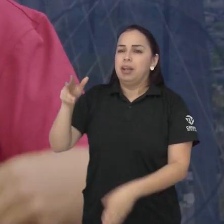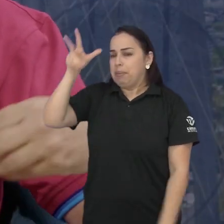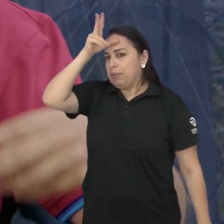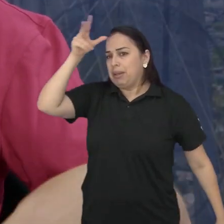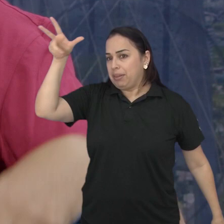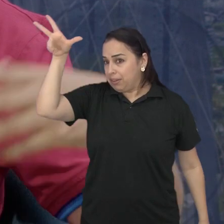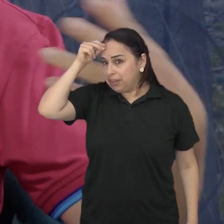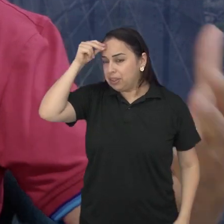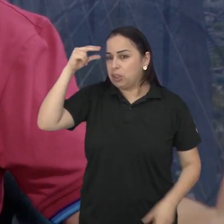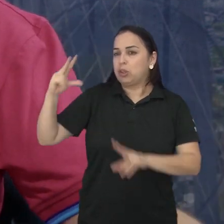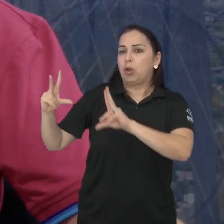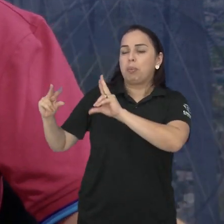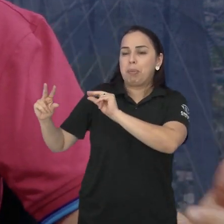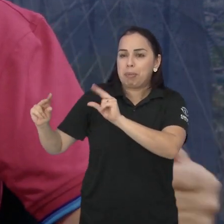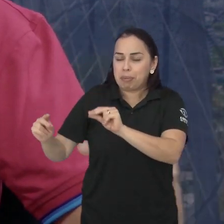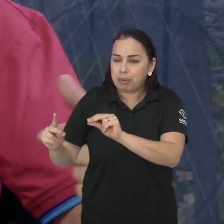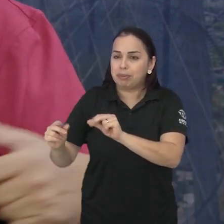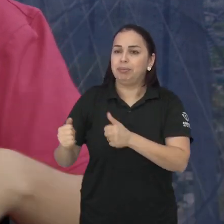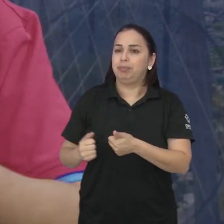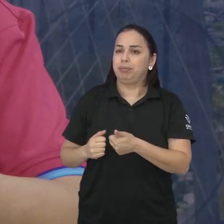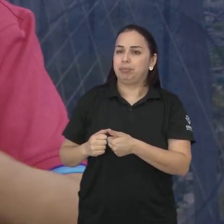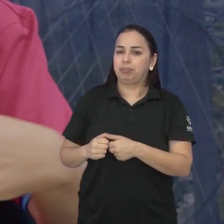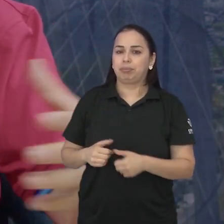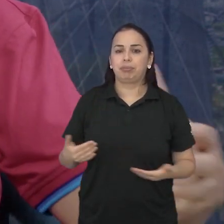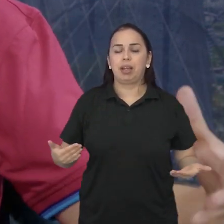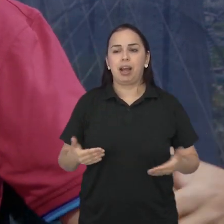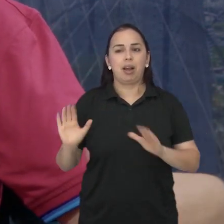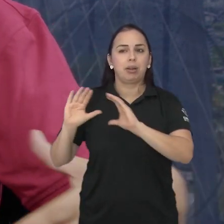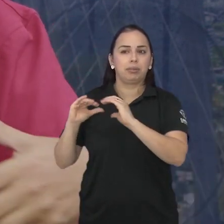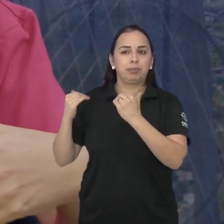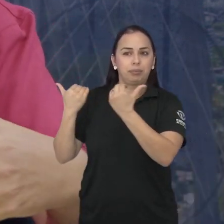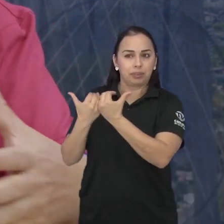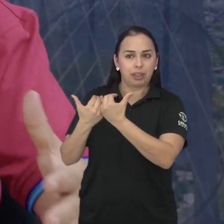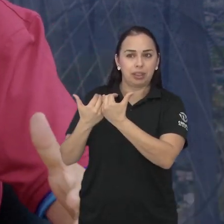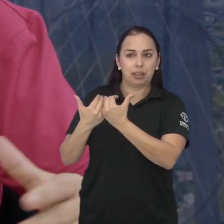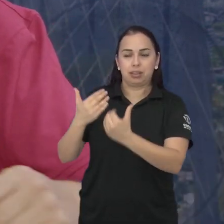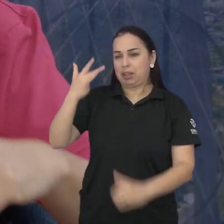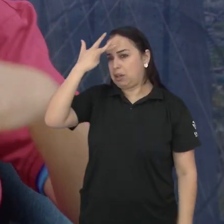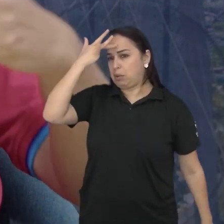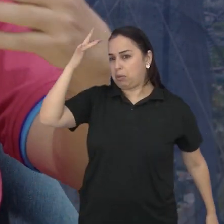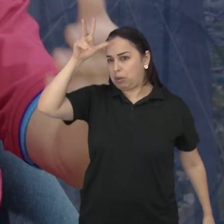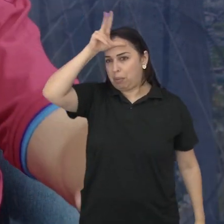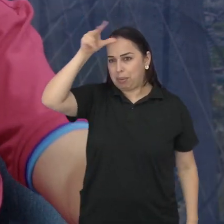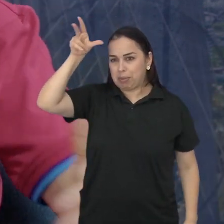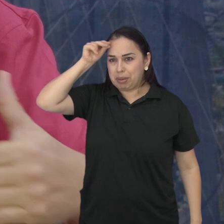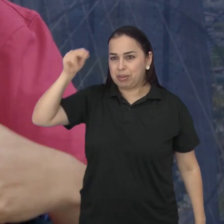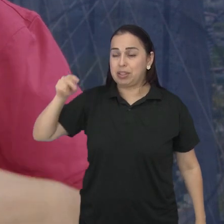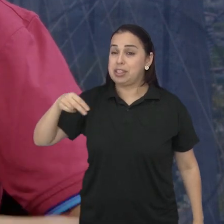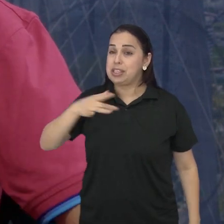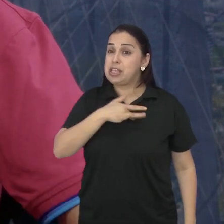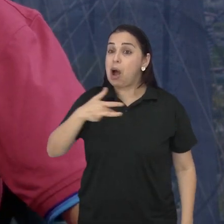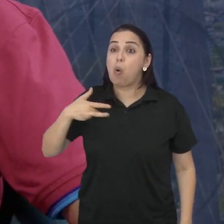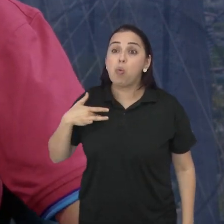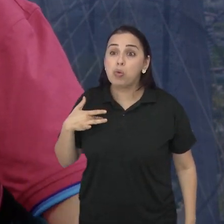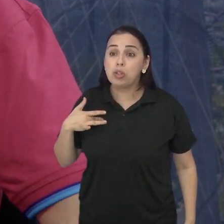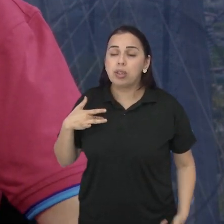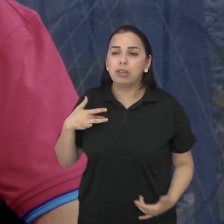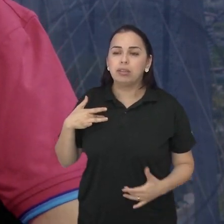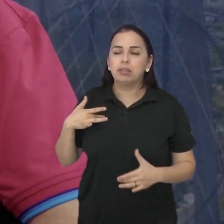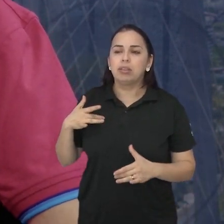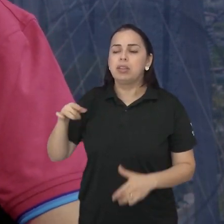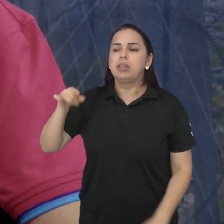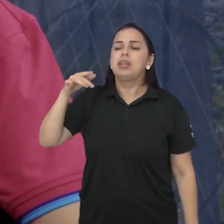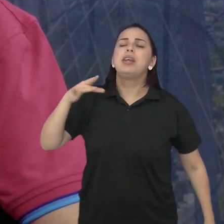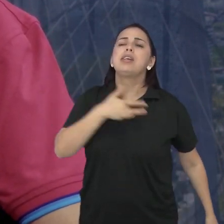O que o Conselho Municipal da Saúde? Nós estamos tendo agora a Conferência Municipal de Saúde, vamos chegar na Conferência Nacional. O que a saúde